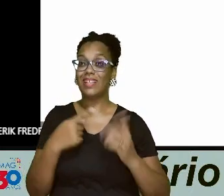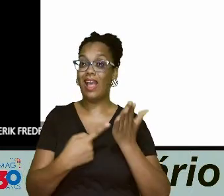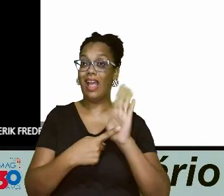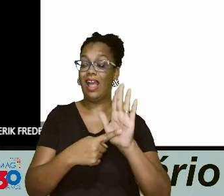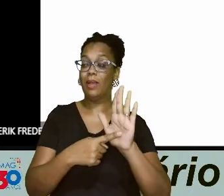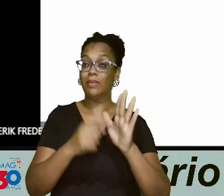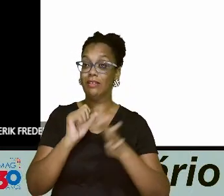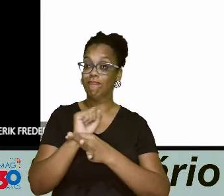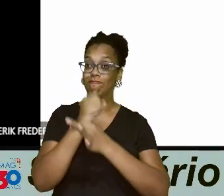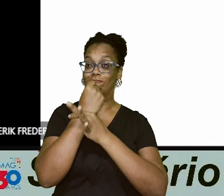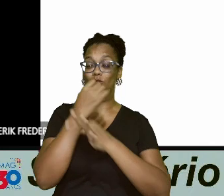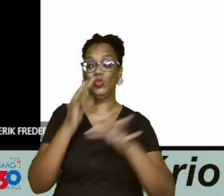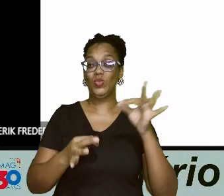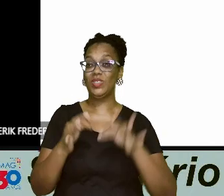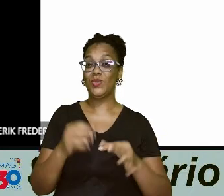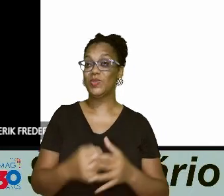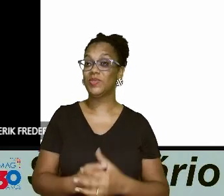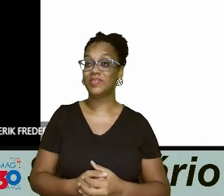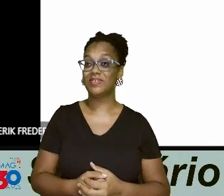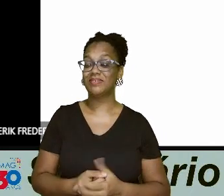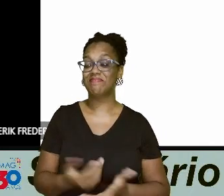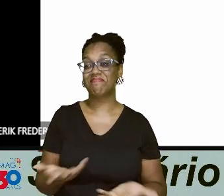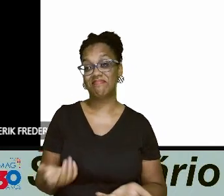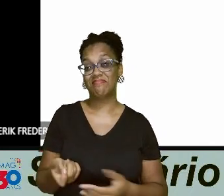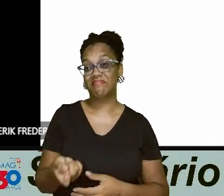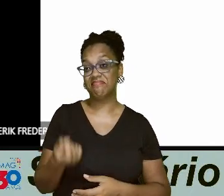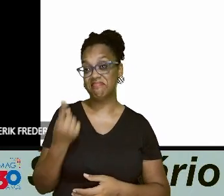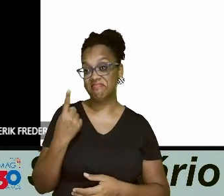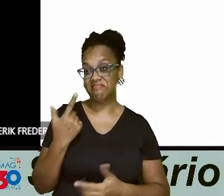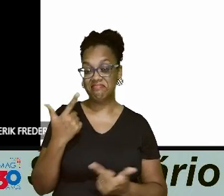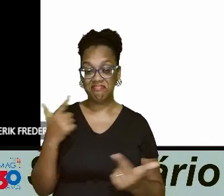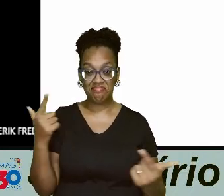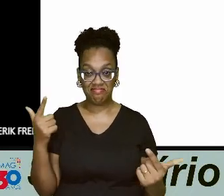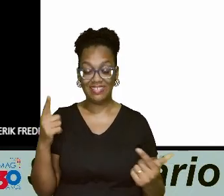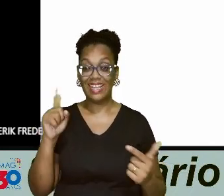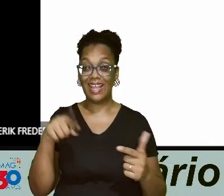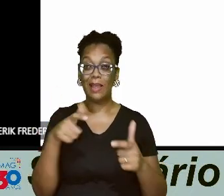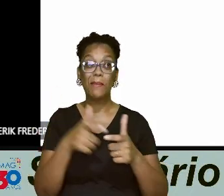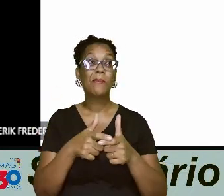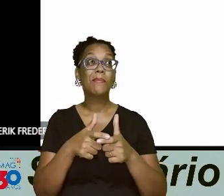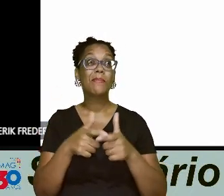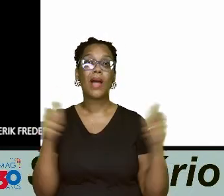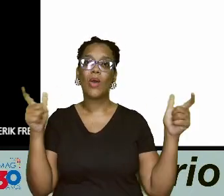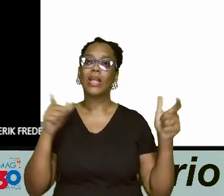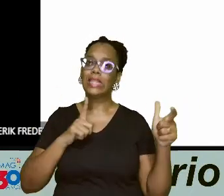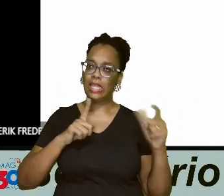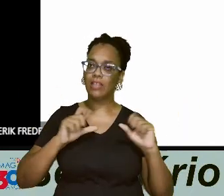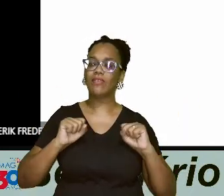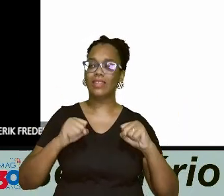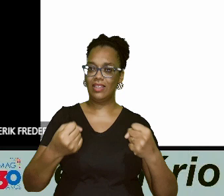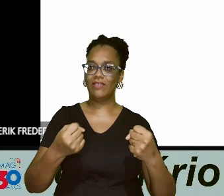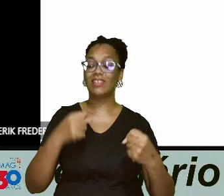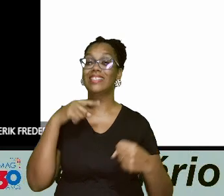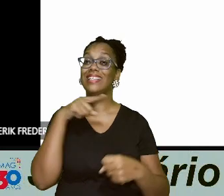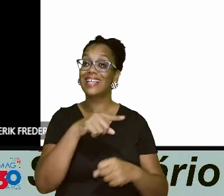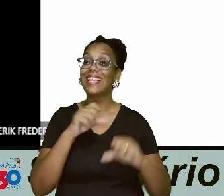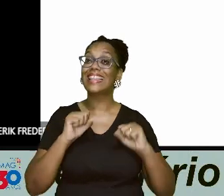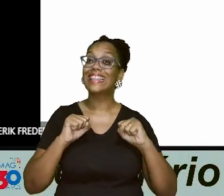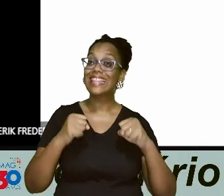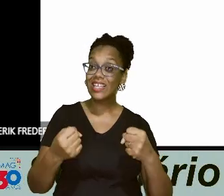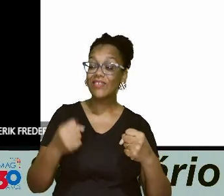Então, não é de estranhar que, na grande maioria das vezes em que houve defesa, essa defesa foi a exceção